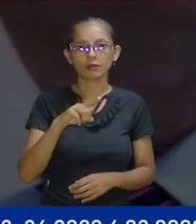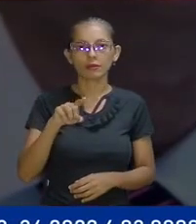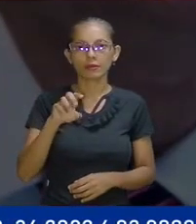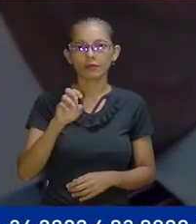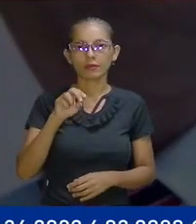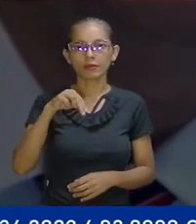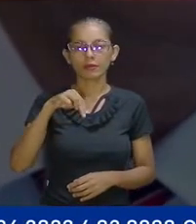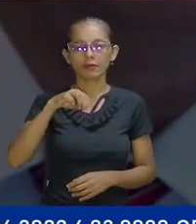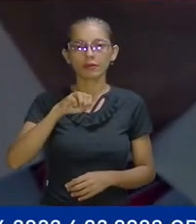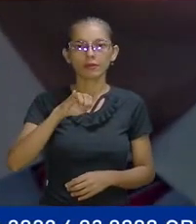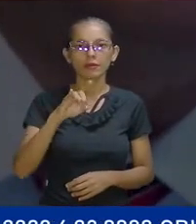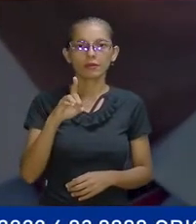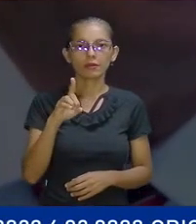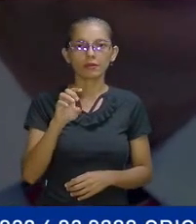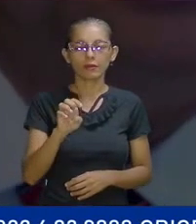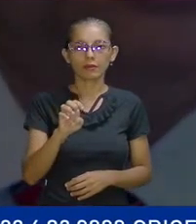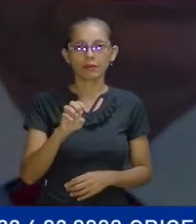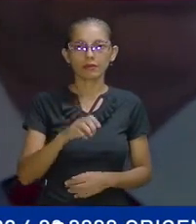investigada.